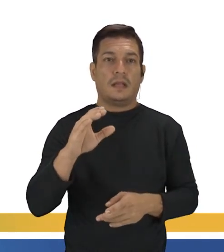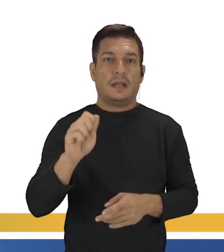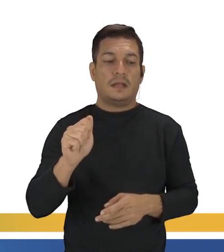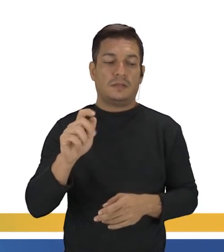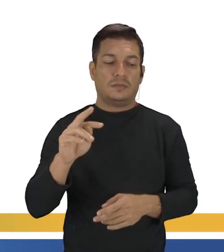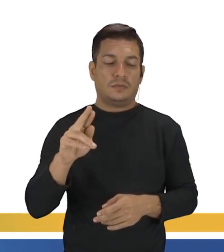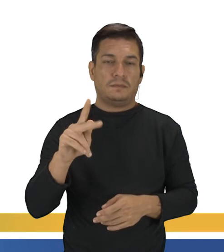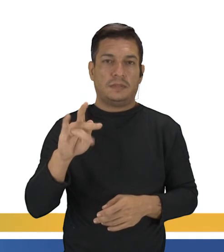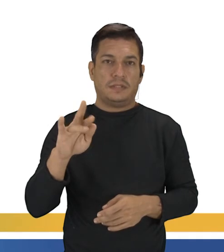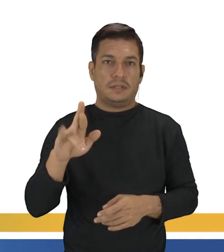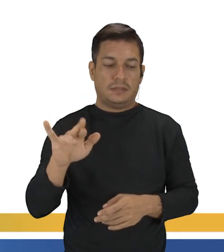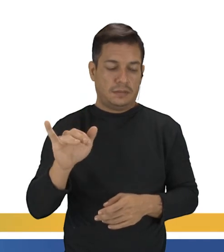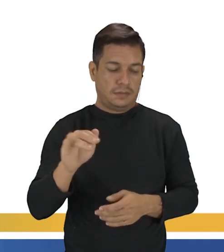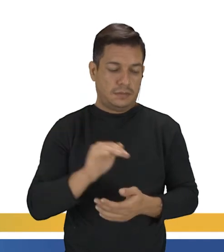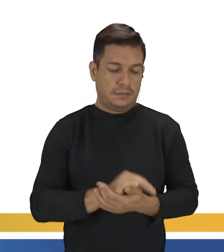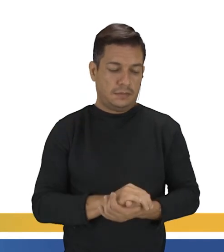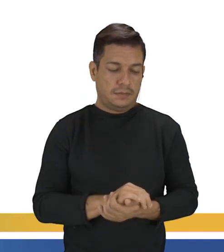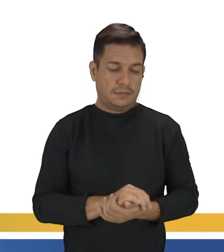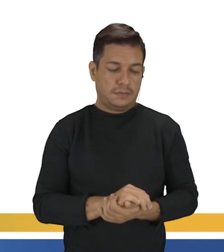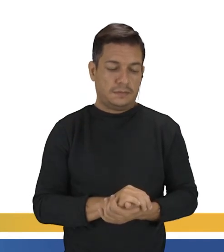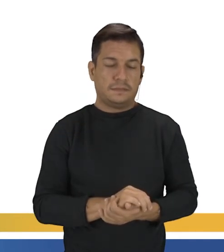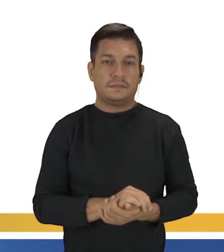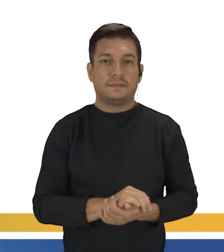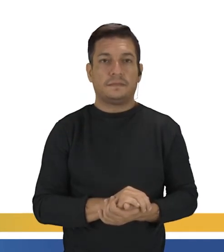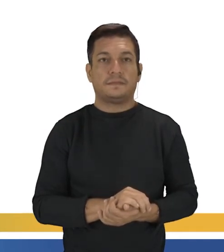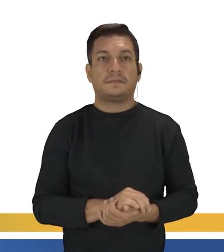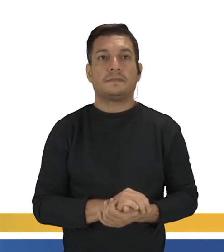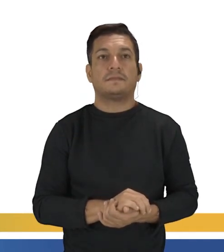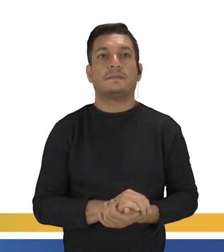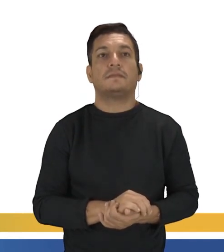cachupiri, tá? Agora vamos pegar aqui os dados.